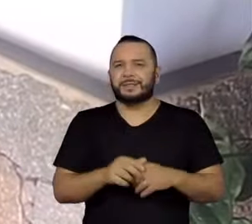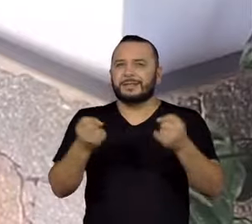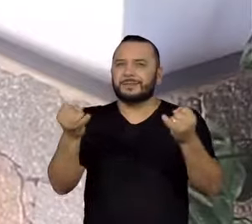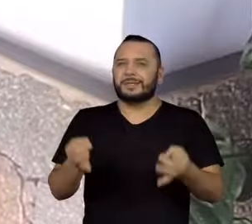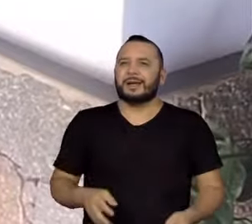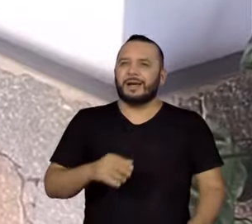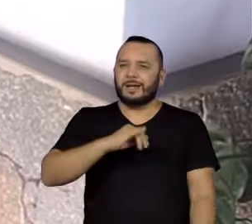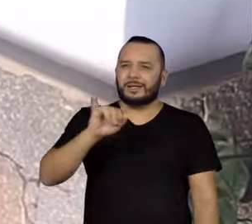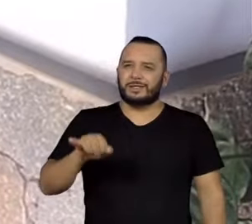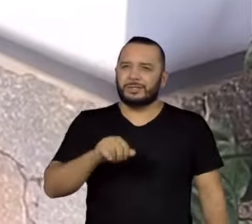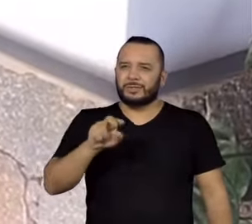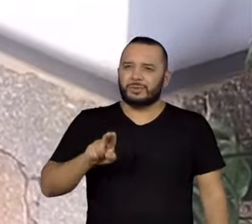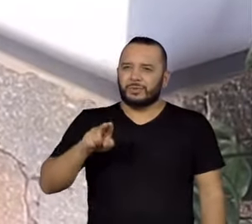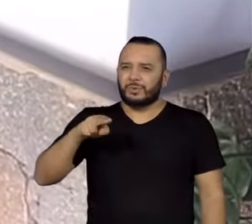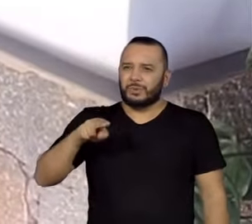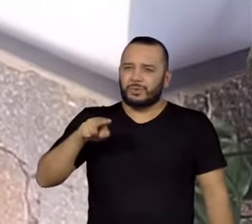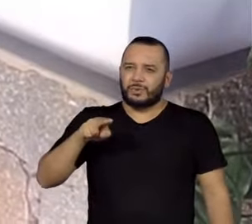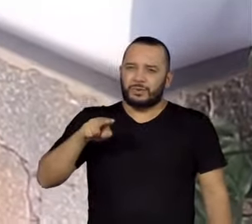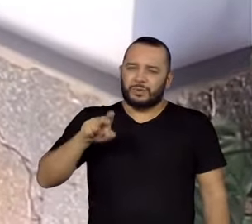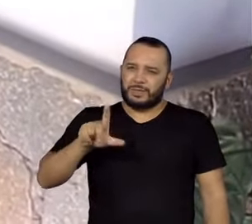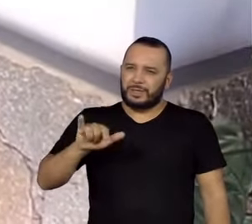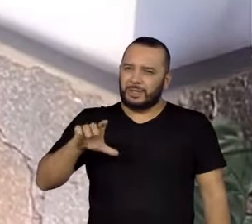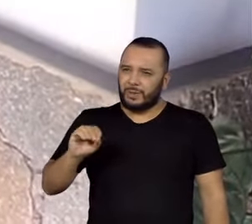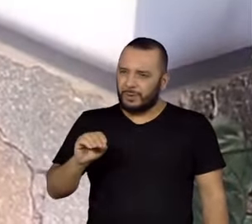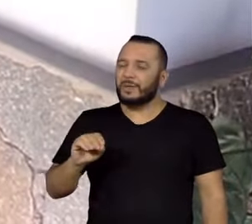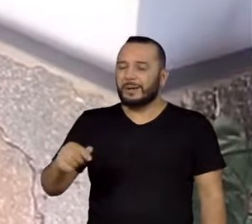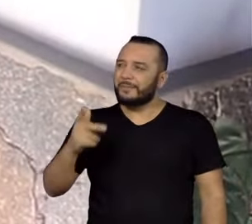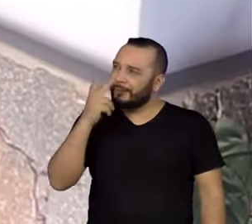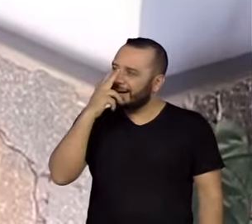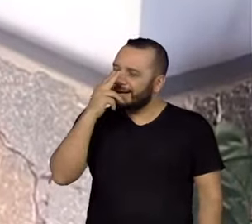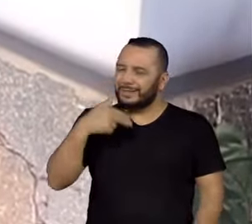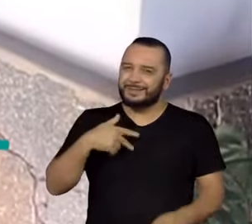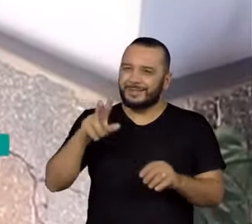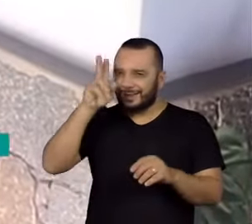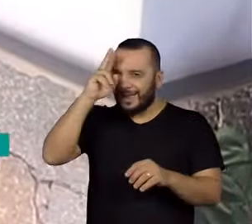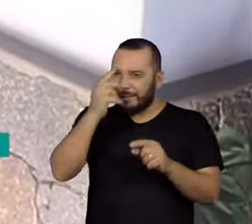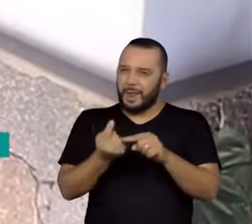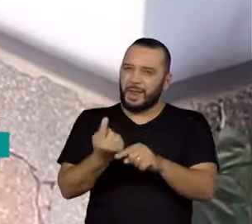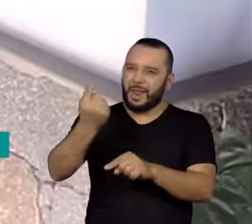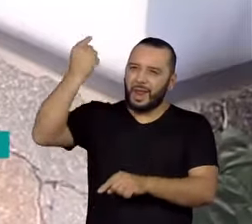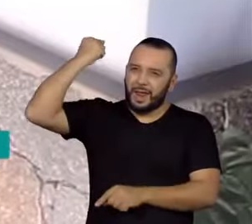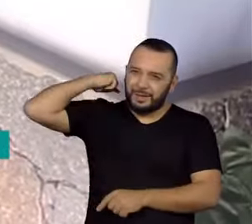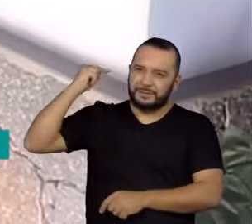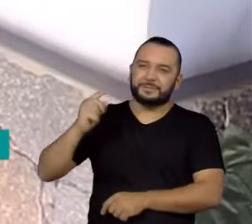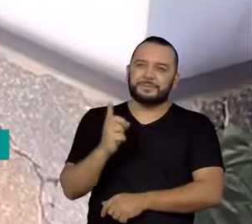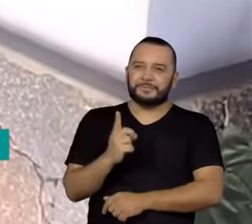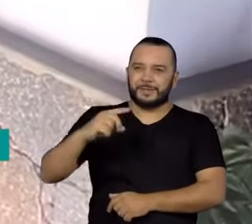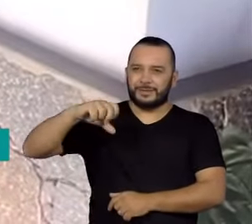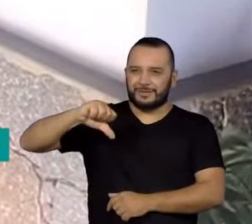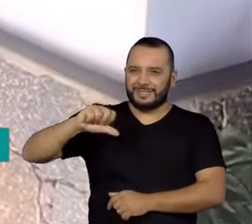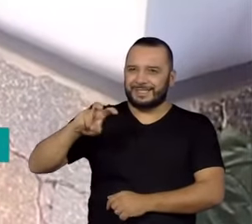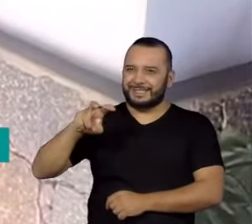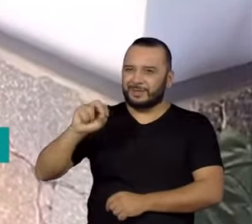Medalha é como voltar ao passado, na década de 50, quando ainda muito